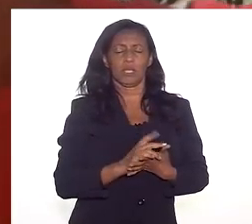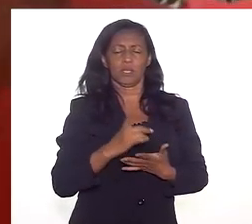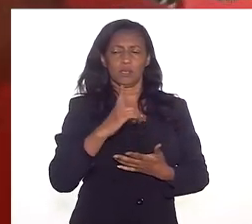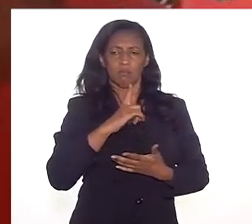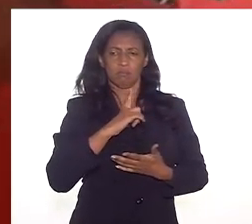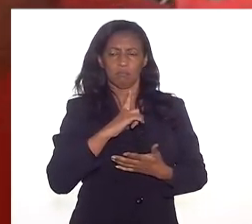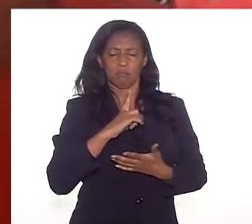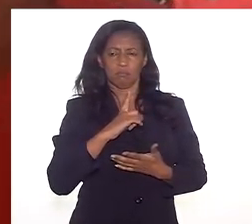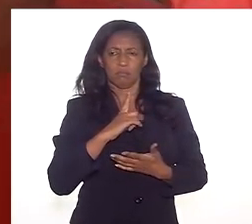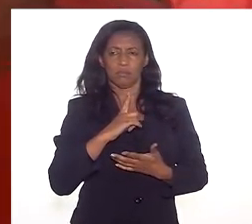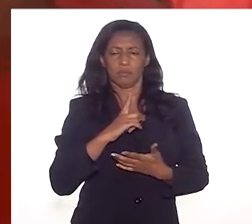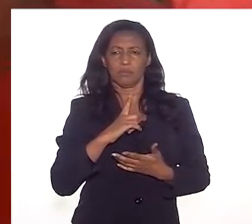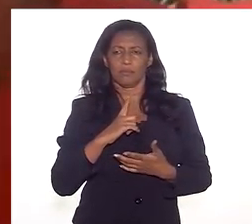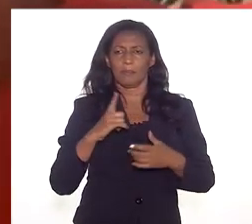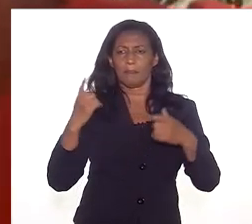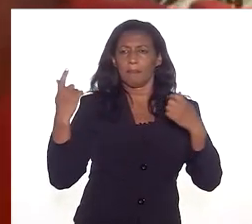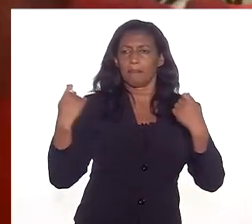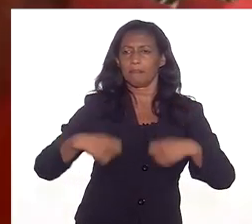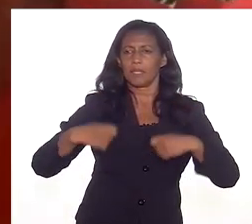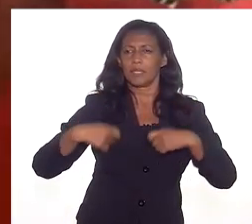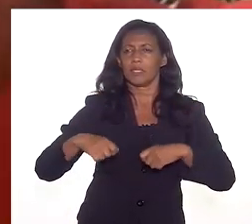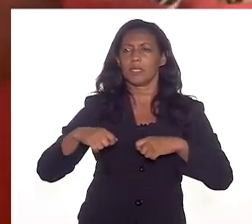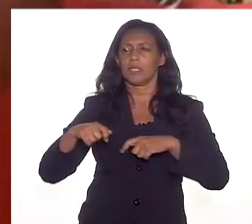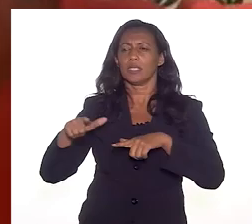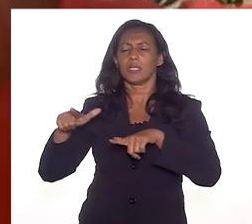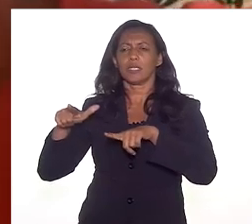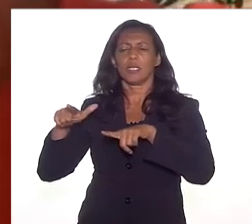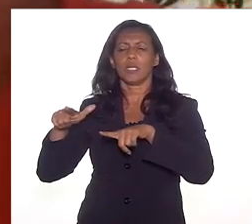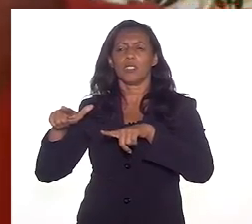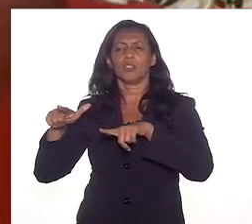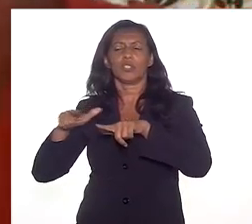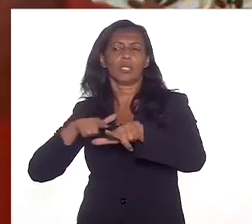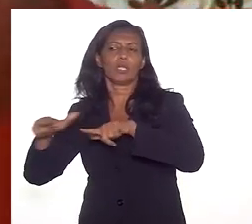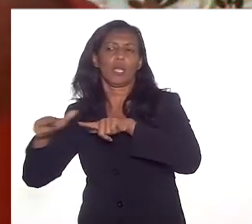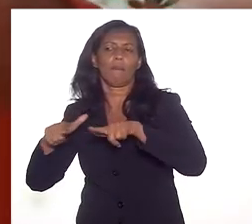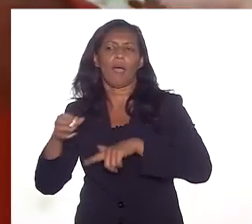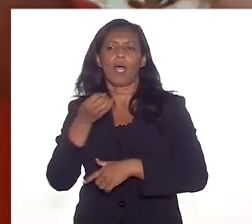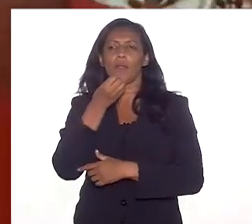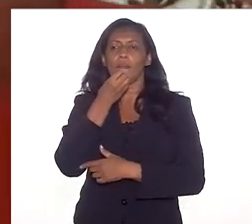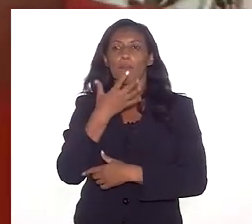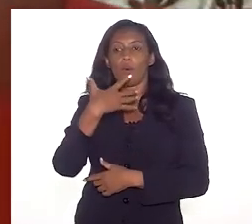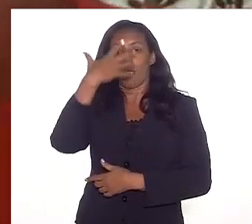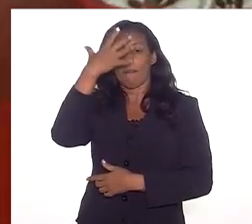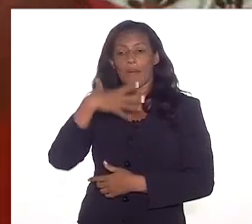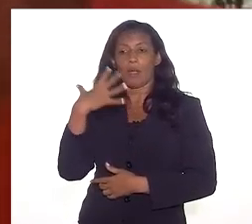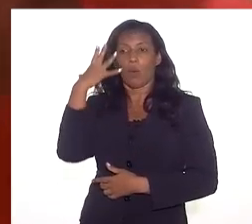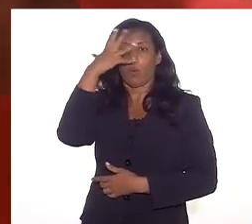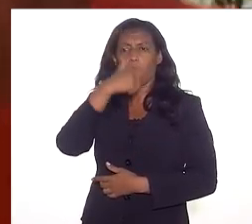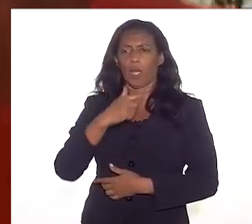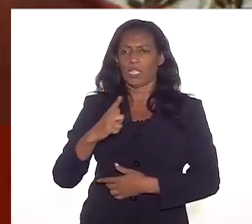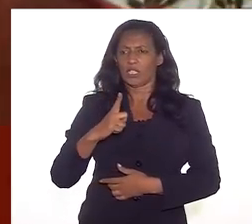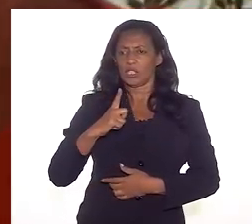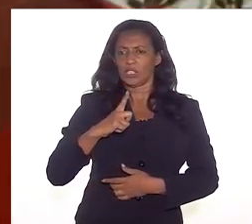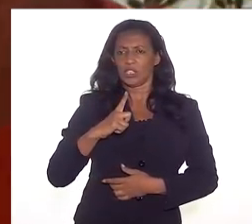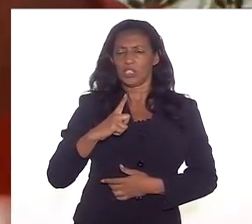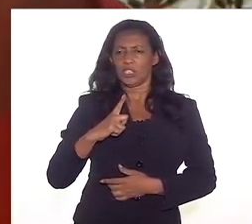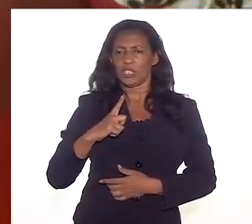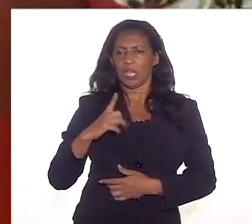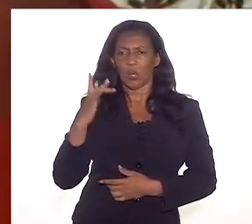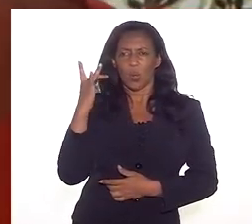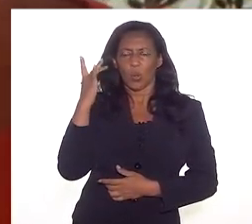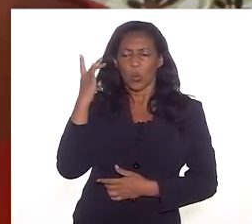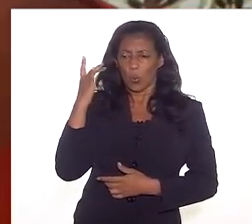precisa-se de emprego, precisa-se de boa aparência, Aí tinha uma fila, o negro bem vestido